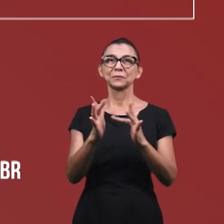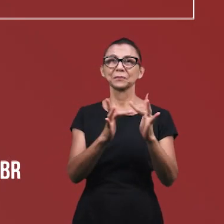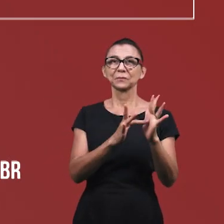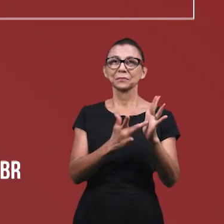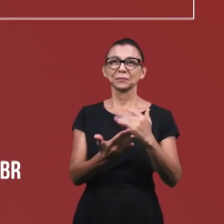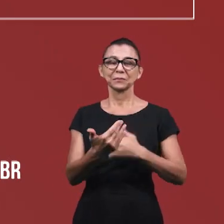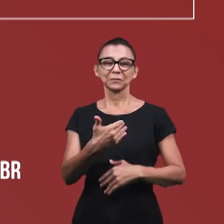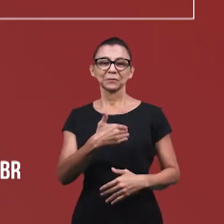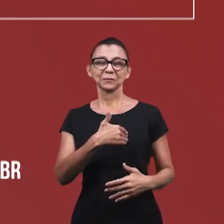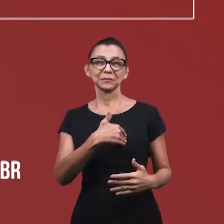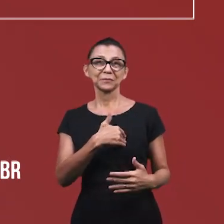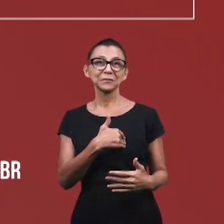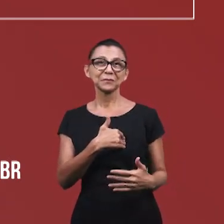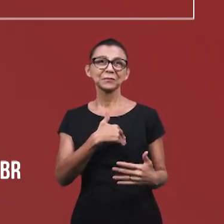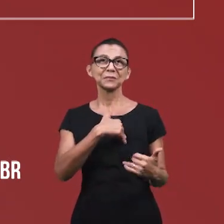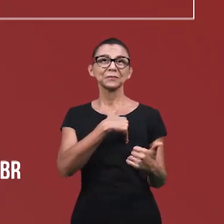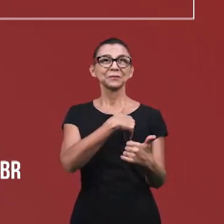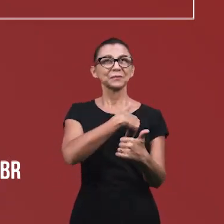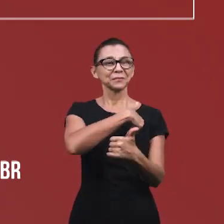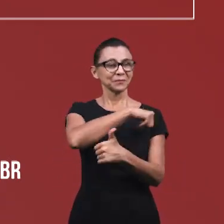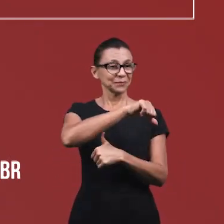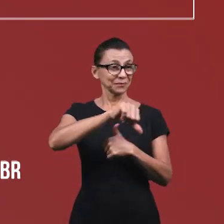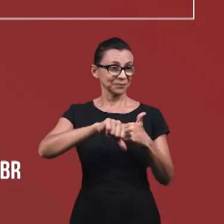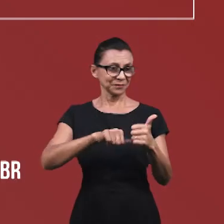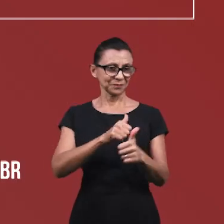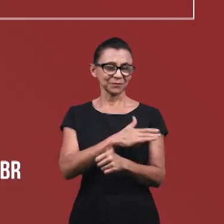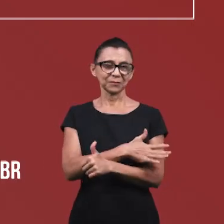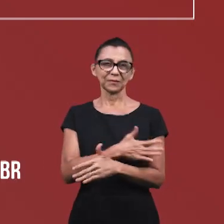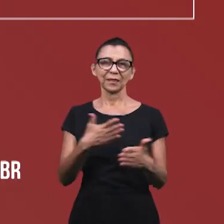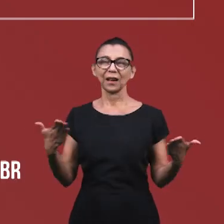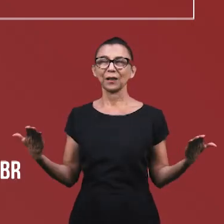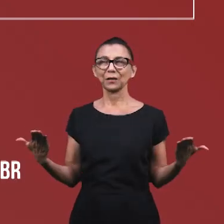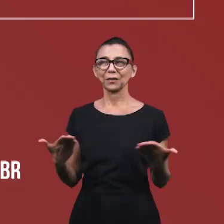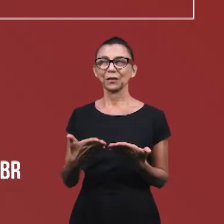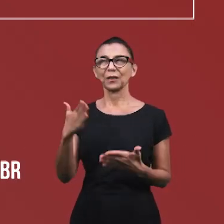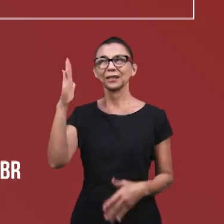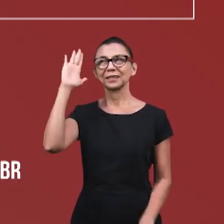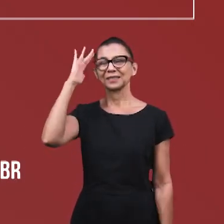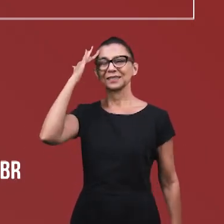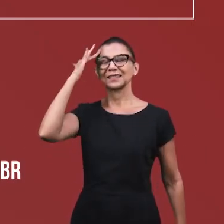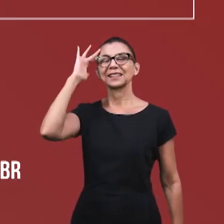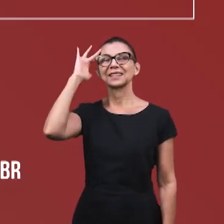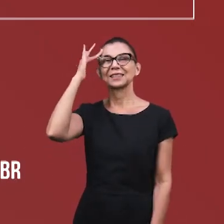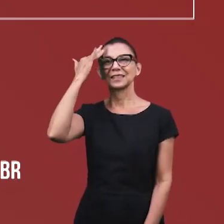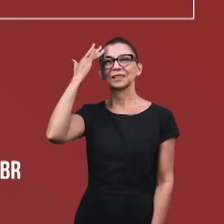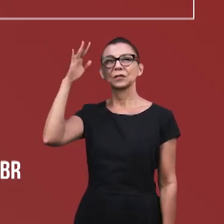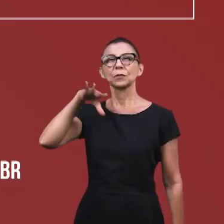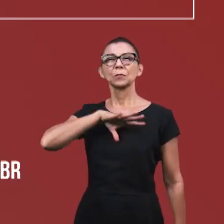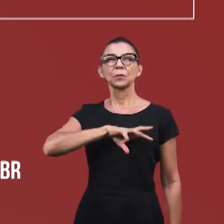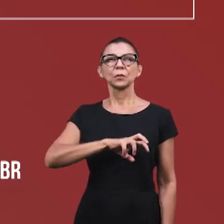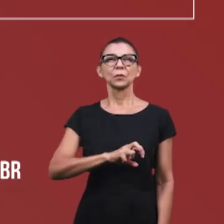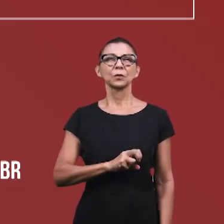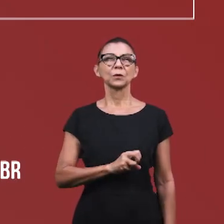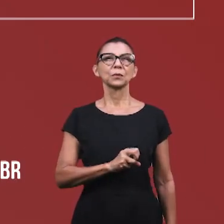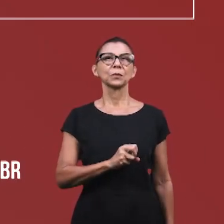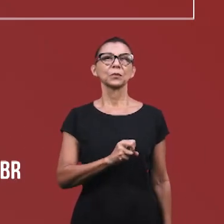Jesus. Nasci de novo para entender o amor